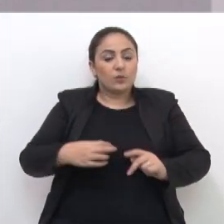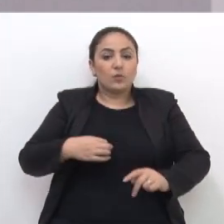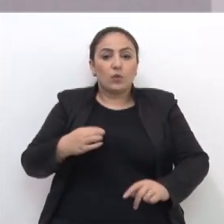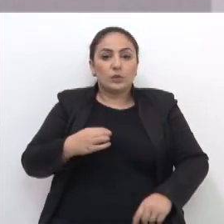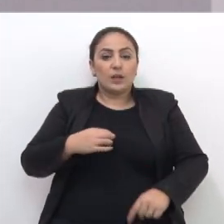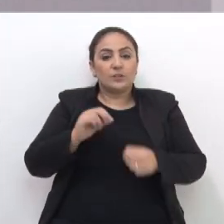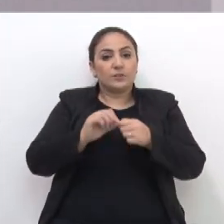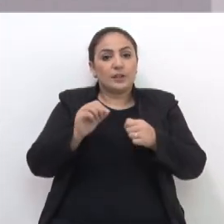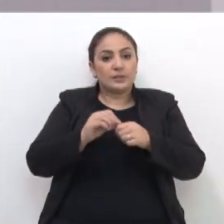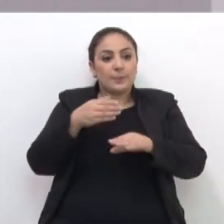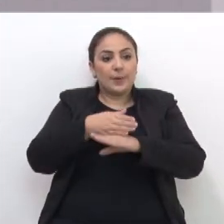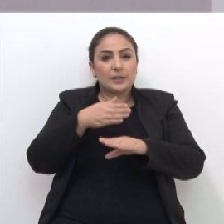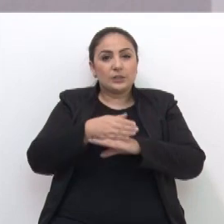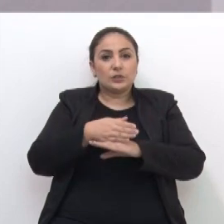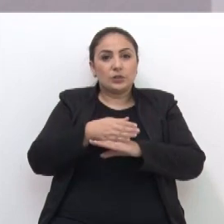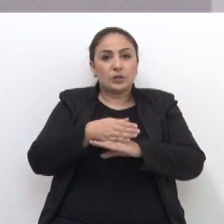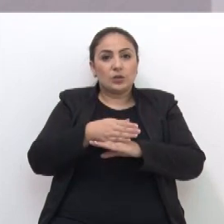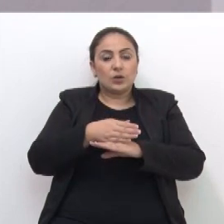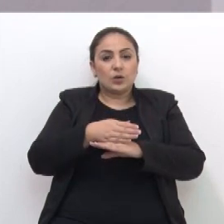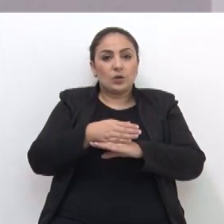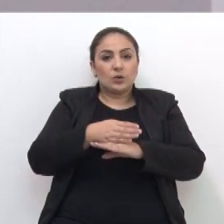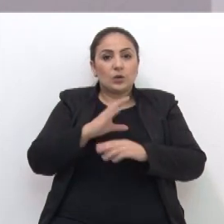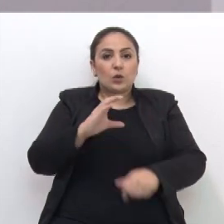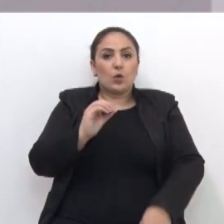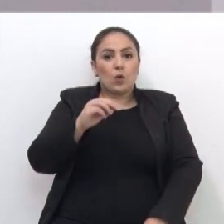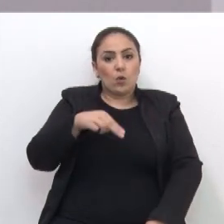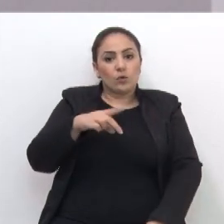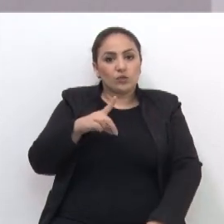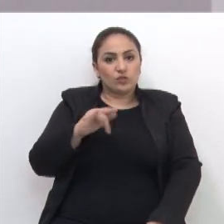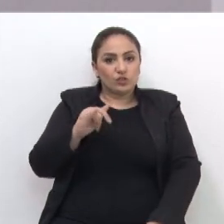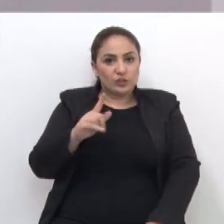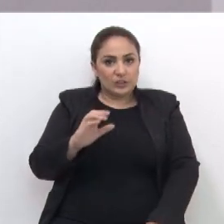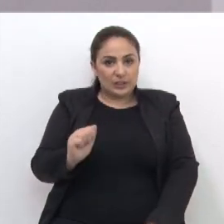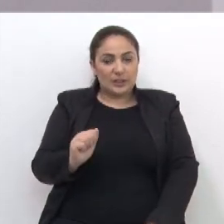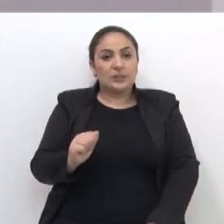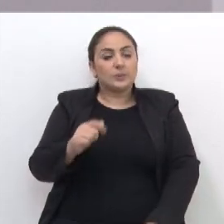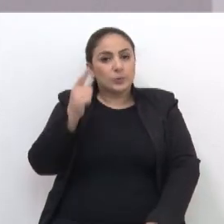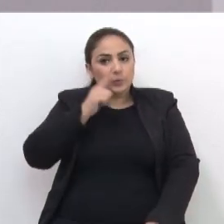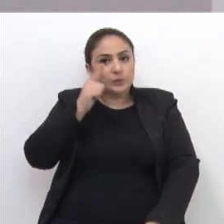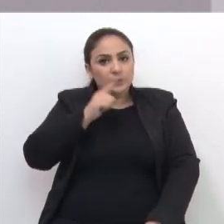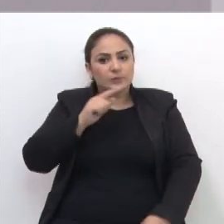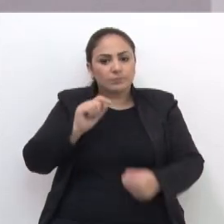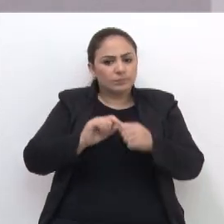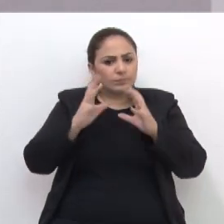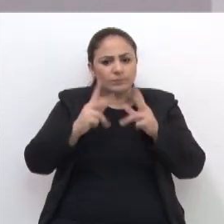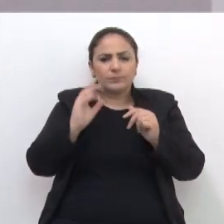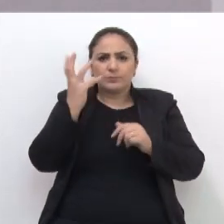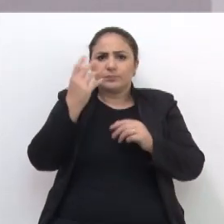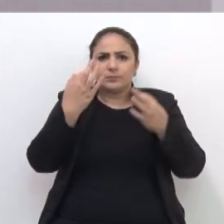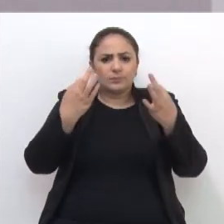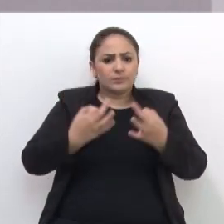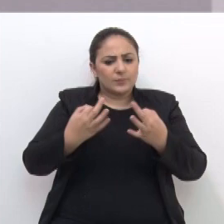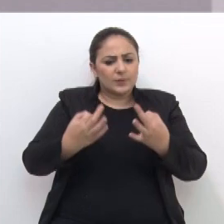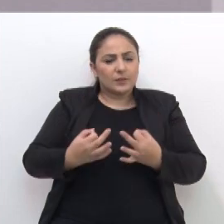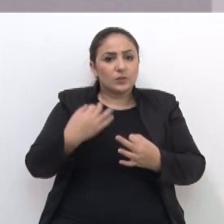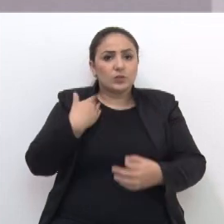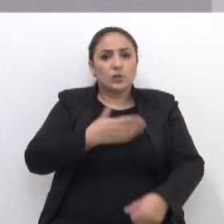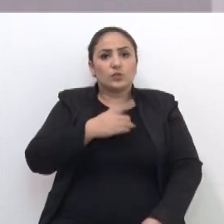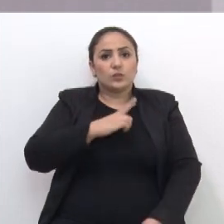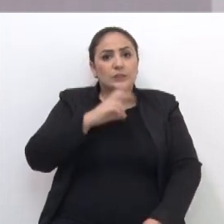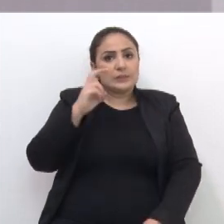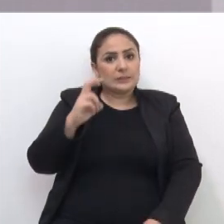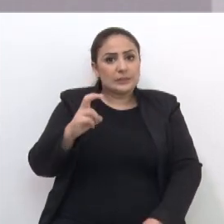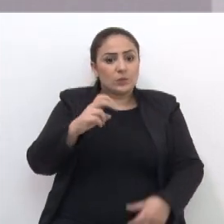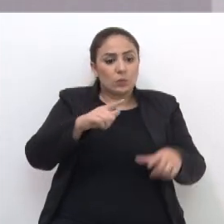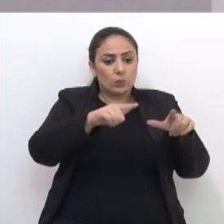em colégios que, por mais que ficam, um mais para uma região da São Cristóvão, outro para mais a região do Boqueirão, outra para mais a região da Petrópolis e